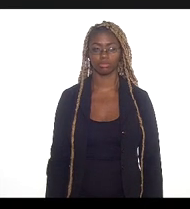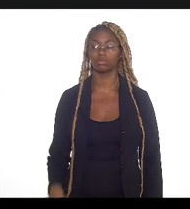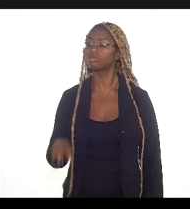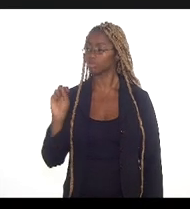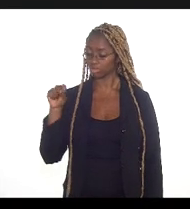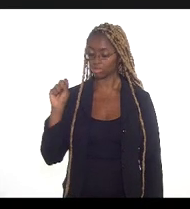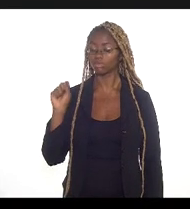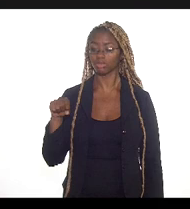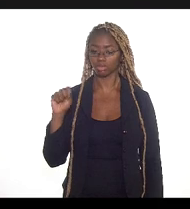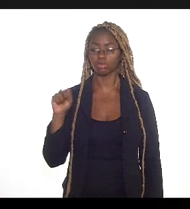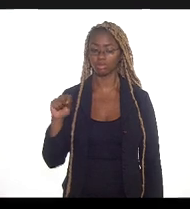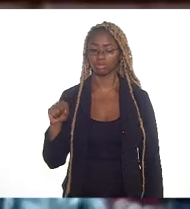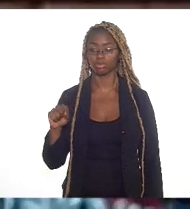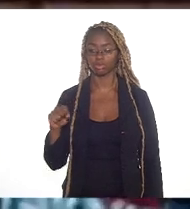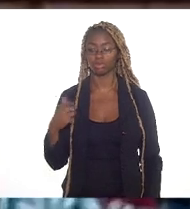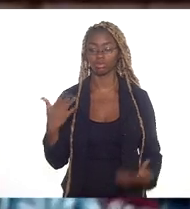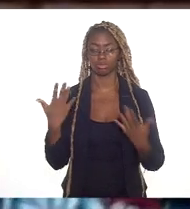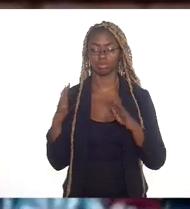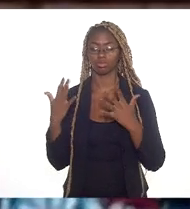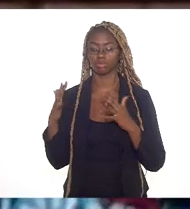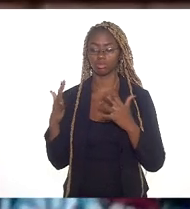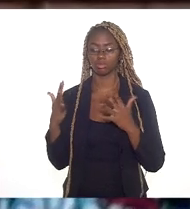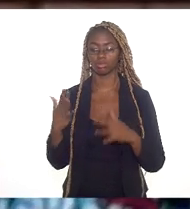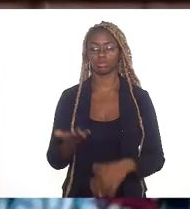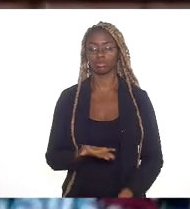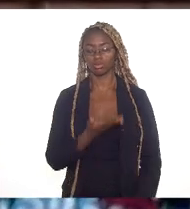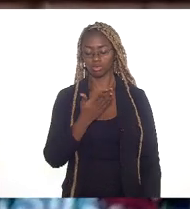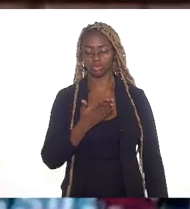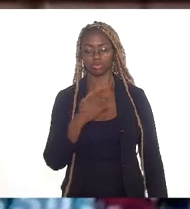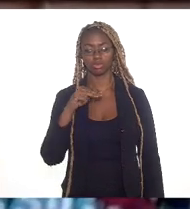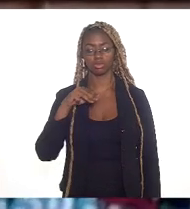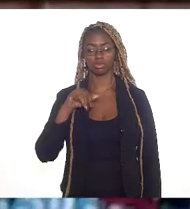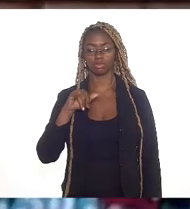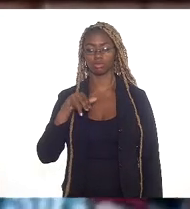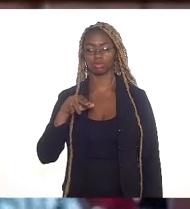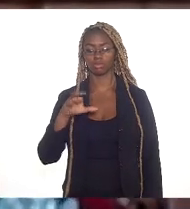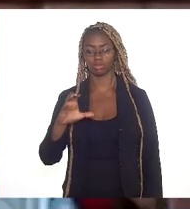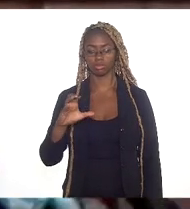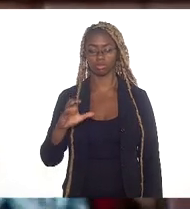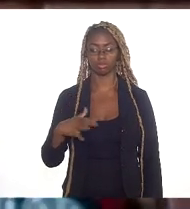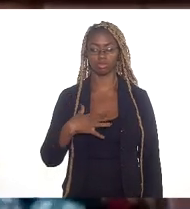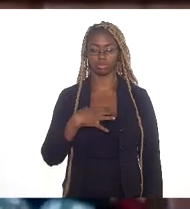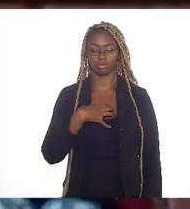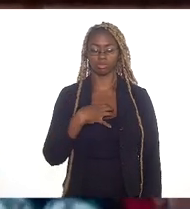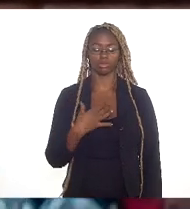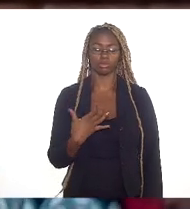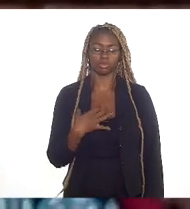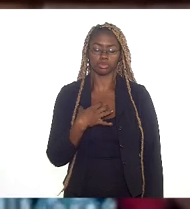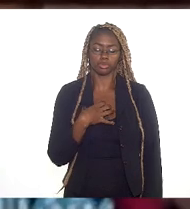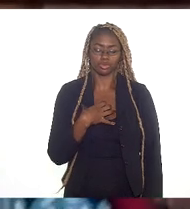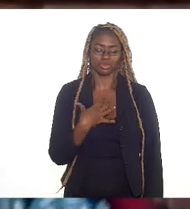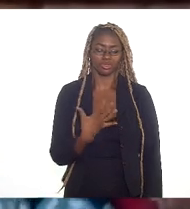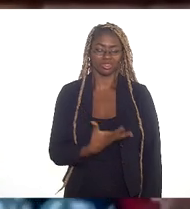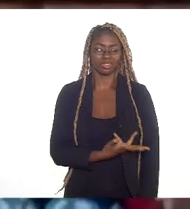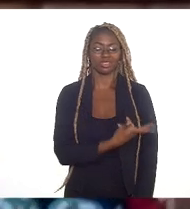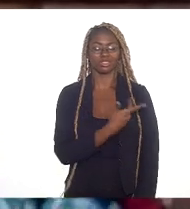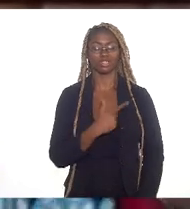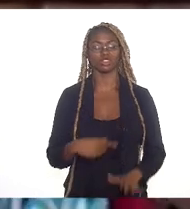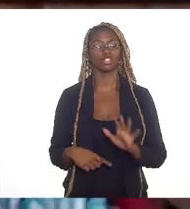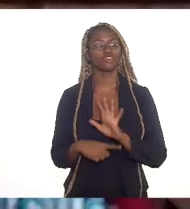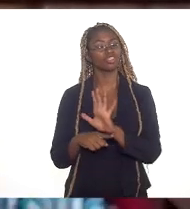Favorável, presidente. Parabenizando aí ao deputado Carlos Mink pela sensibilidade e diálogo com essas